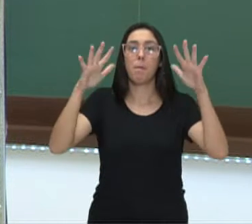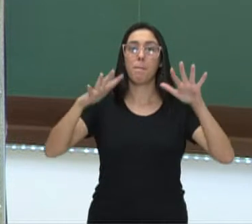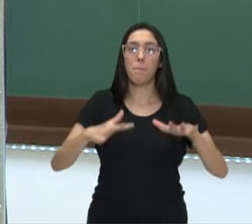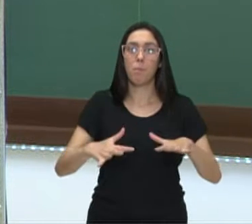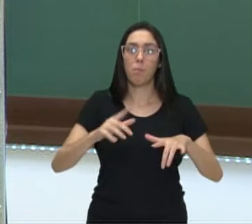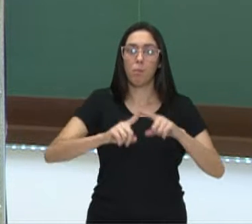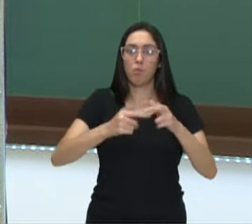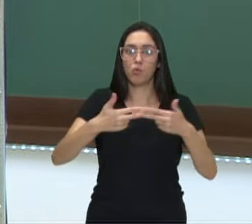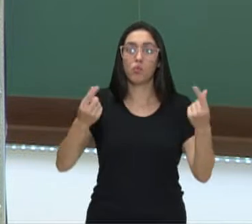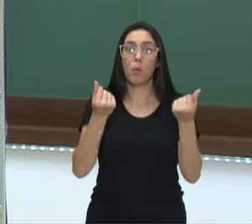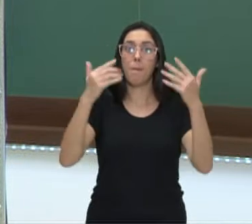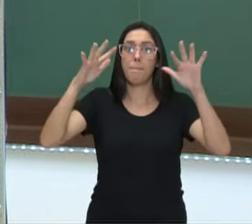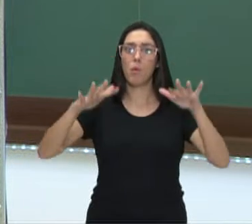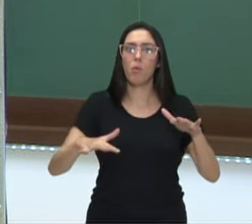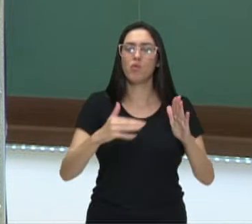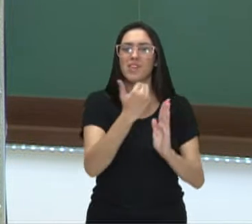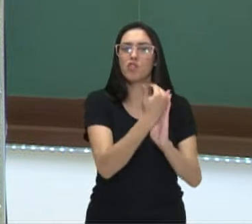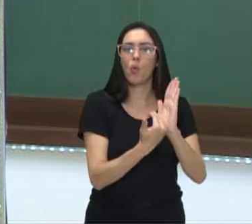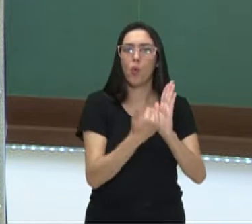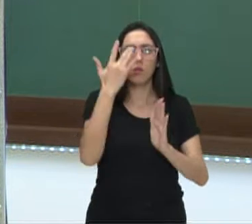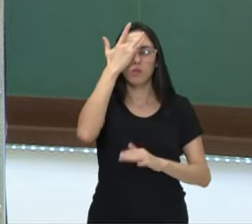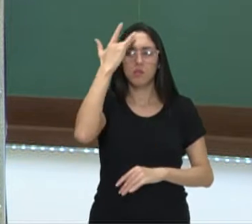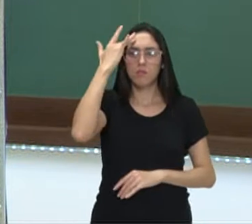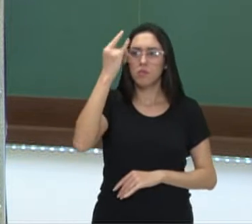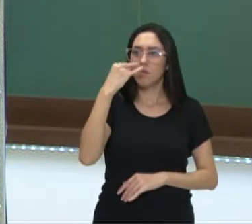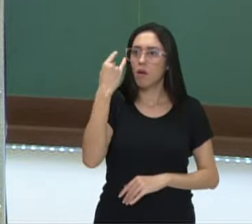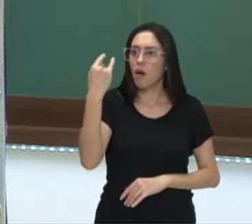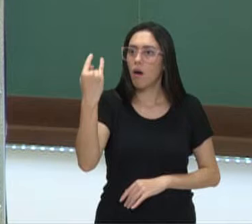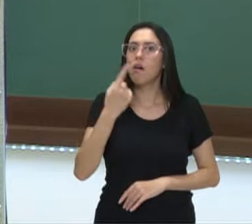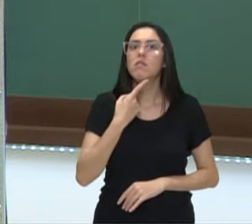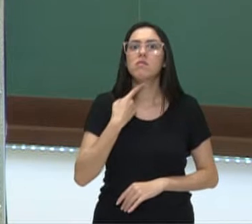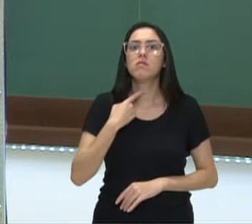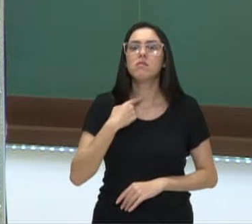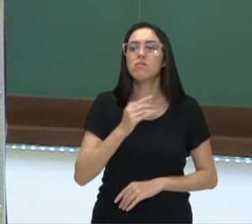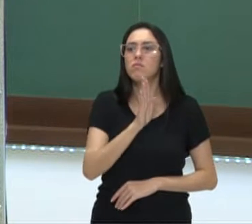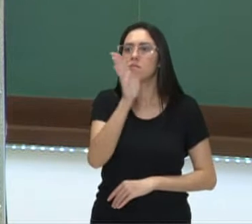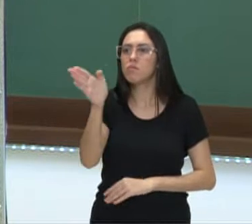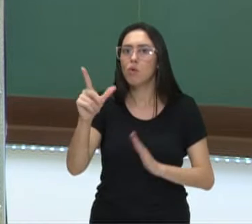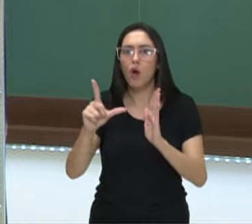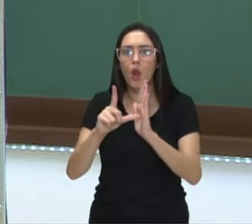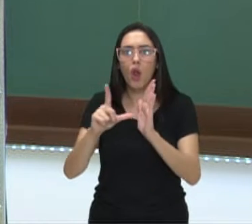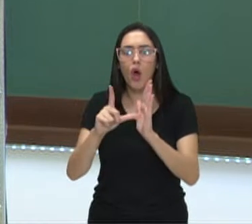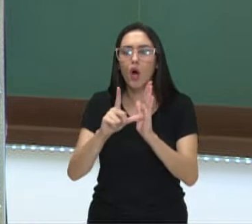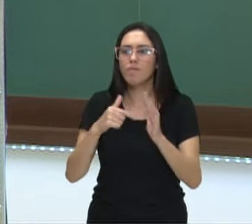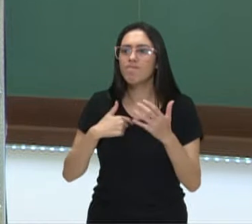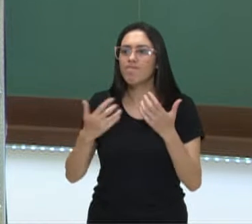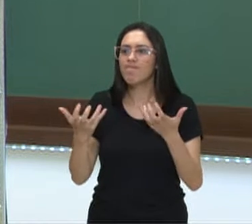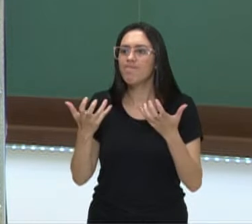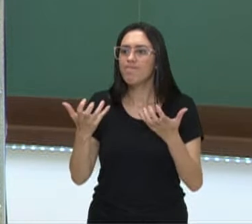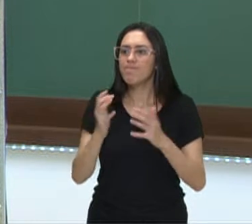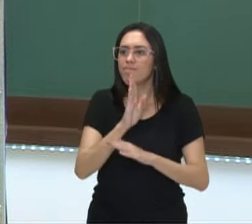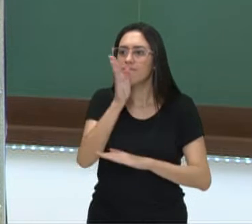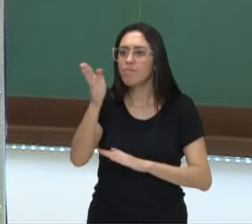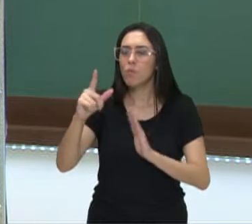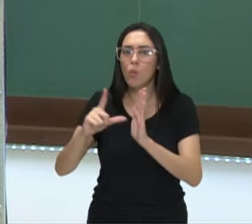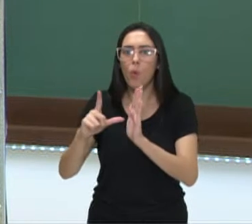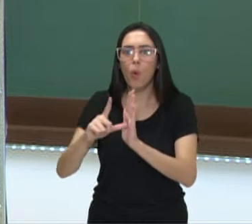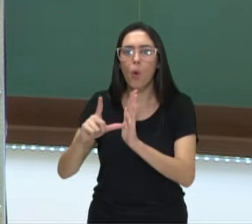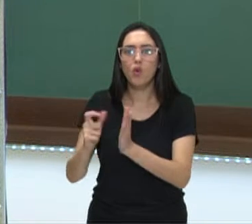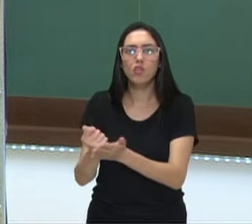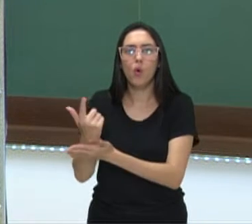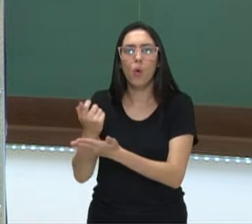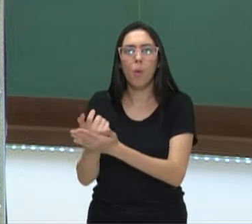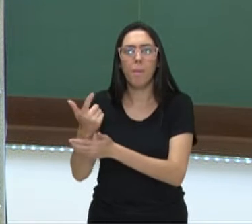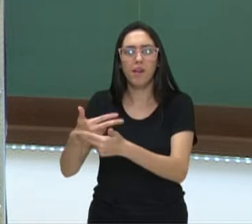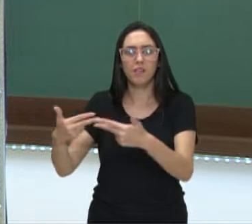uma estratégia para fazer com que as pessoas venham até as lojas, que elas se desloquem até essas lojas e realizem